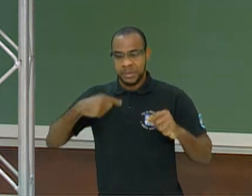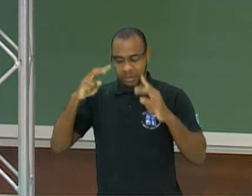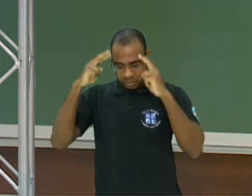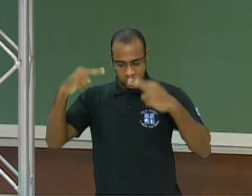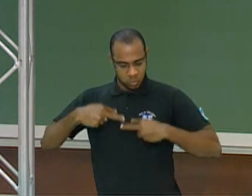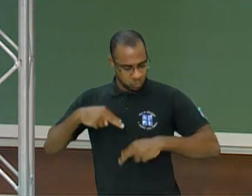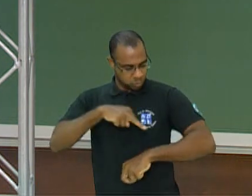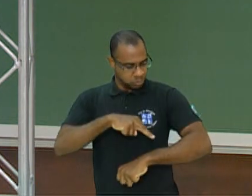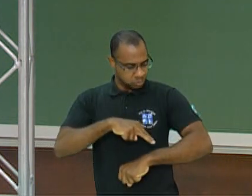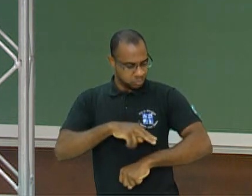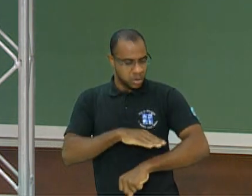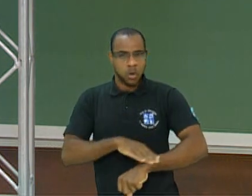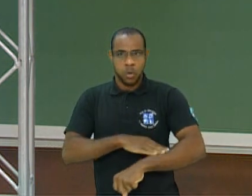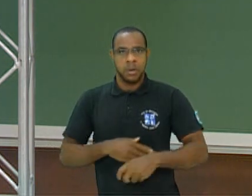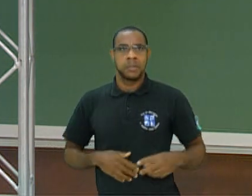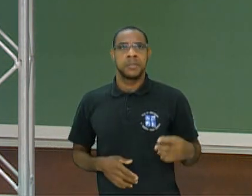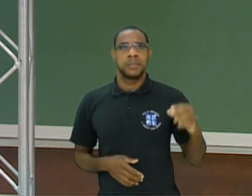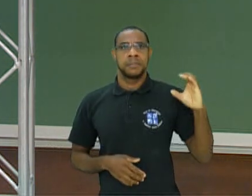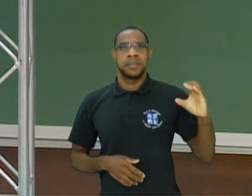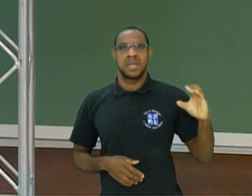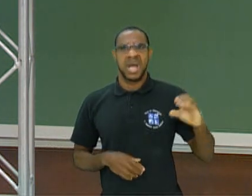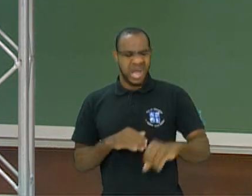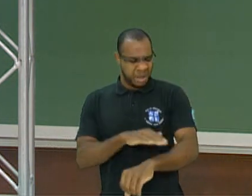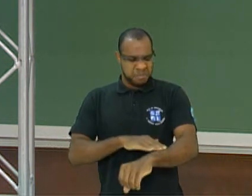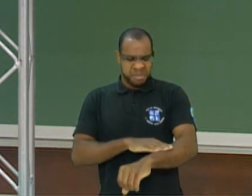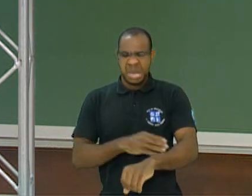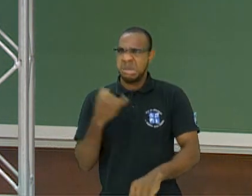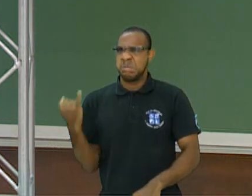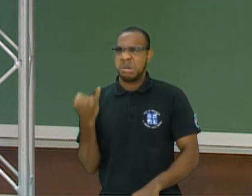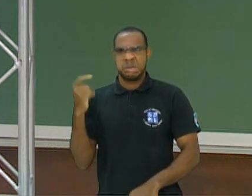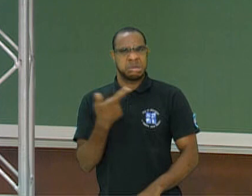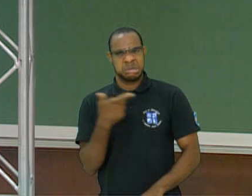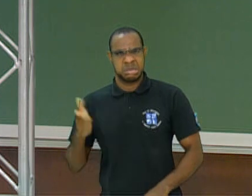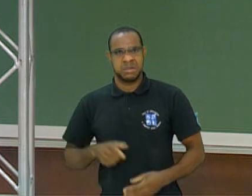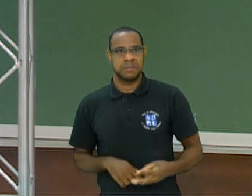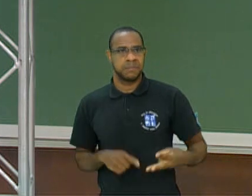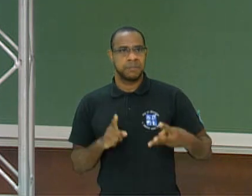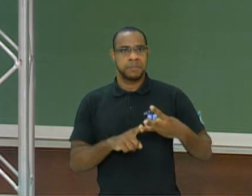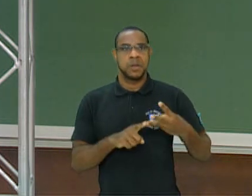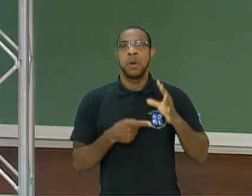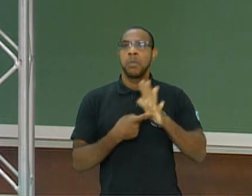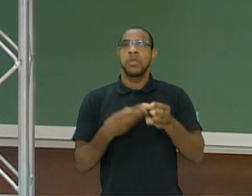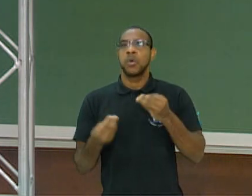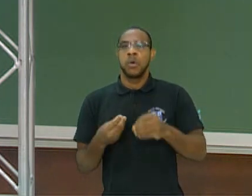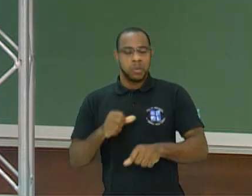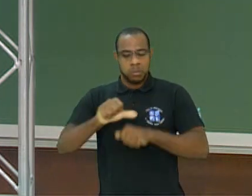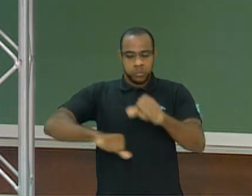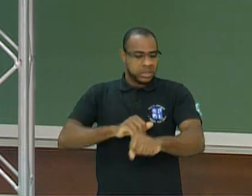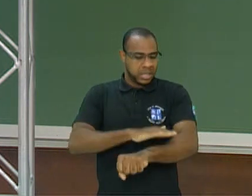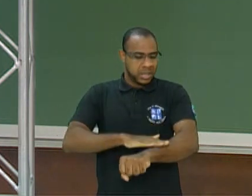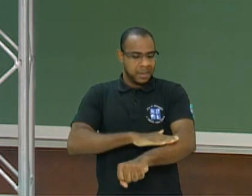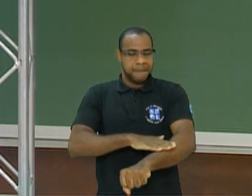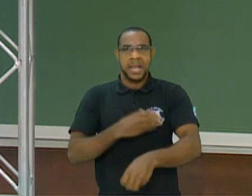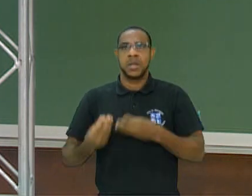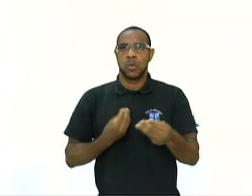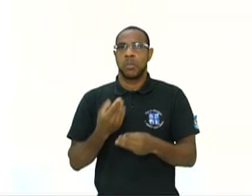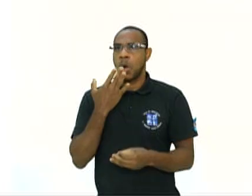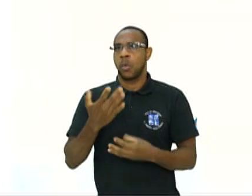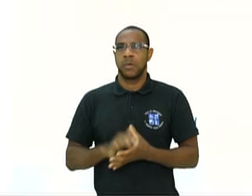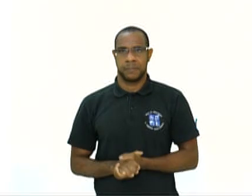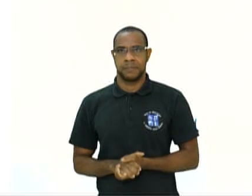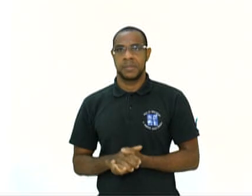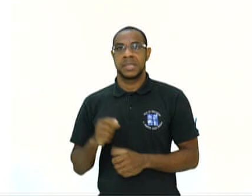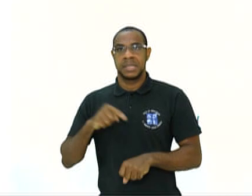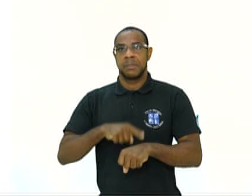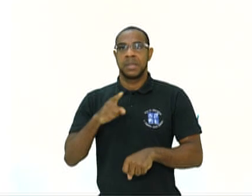cor da pele não importa? Ou o cantor mostra como tingir a sua pele? Vou dar um tempinho para vocês responderem, a gente já